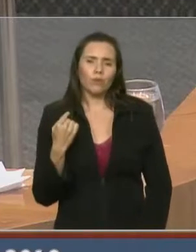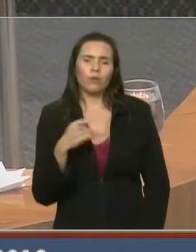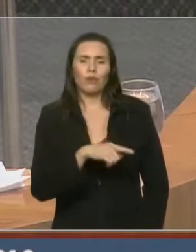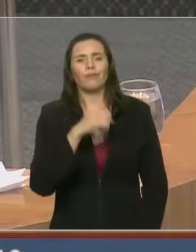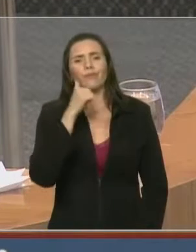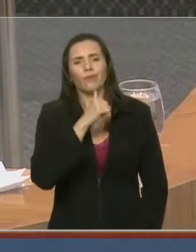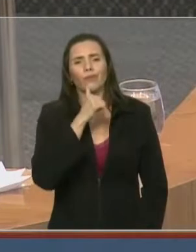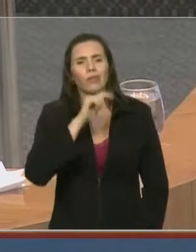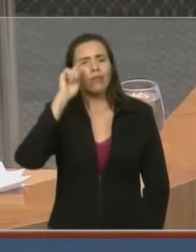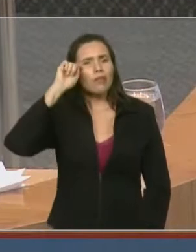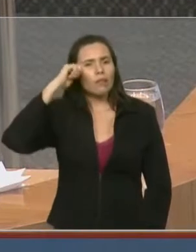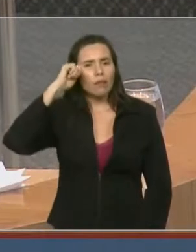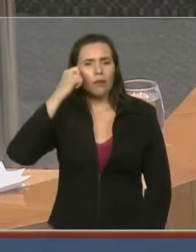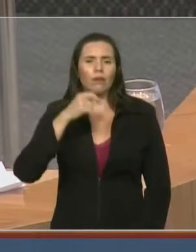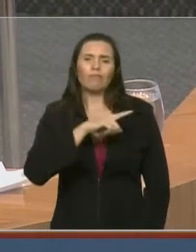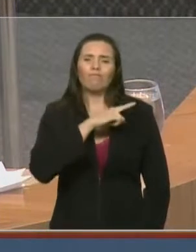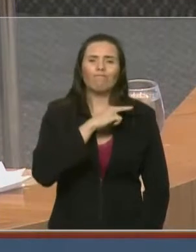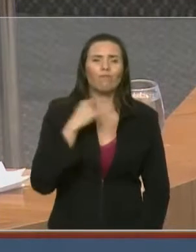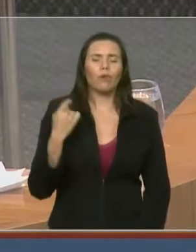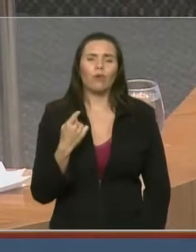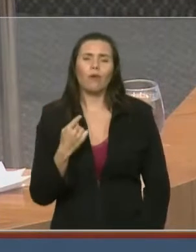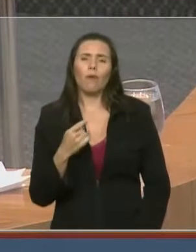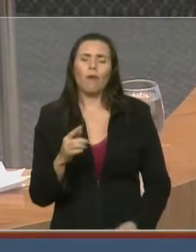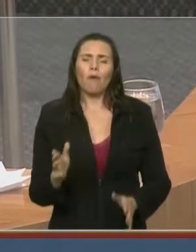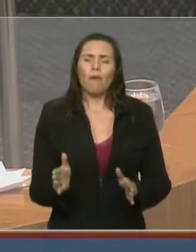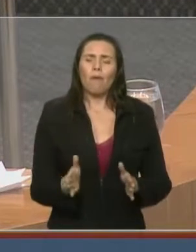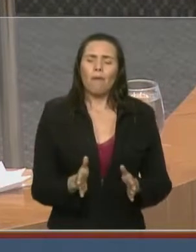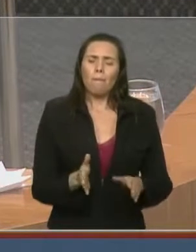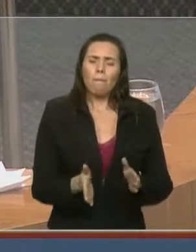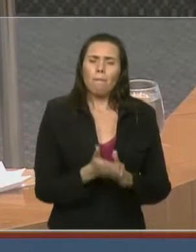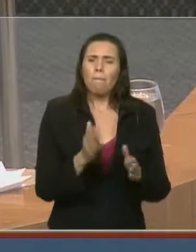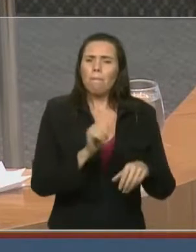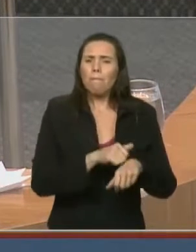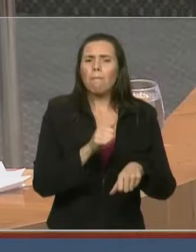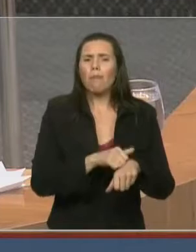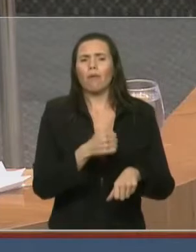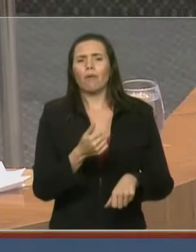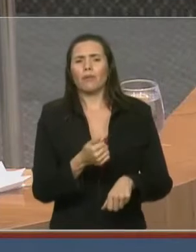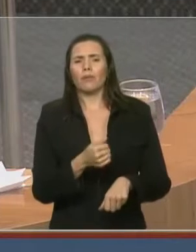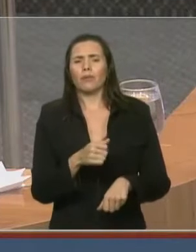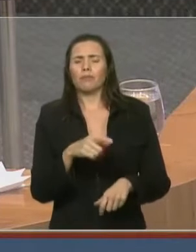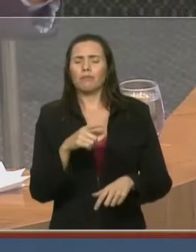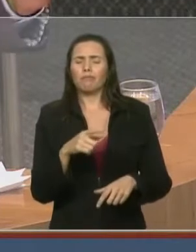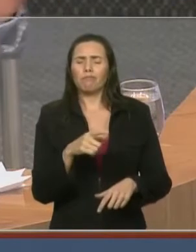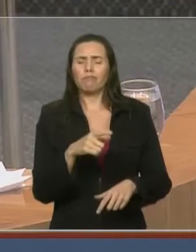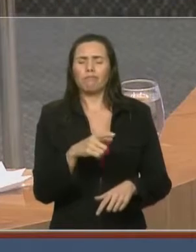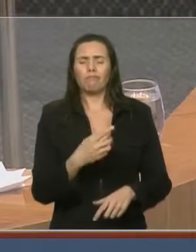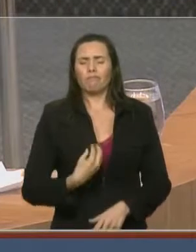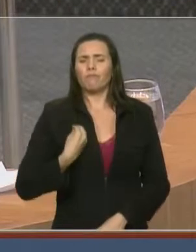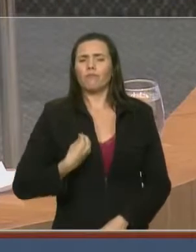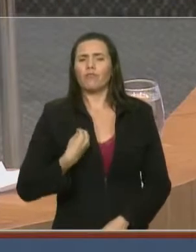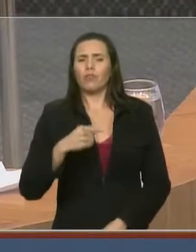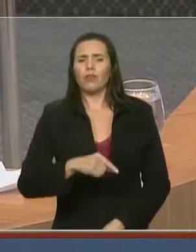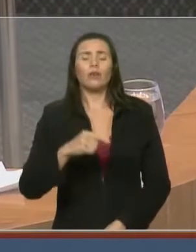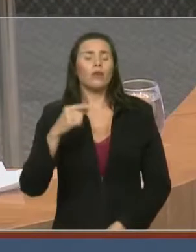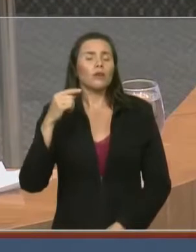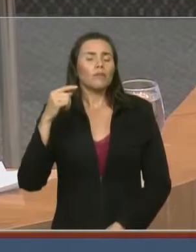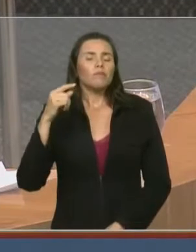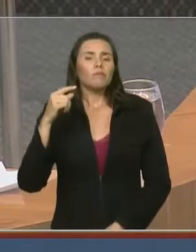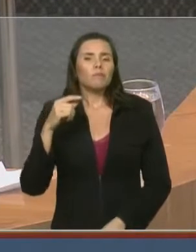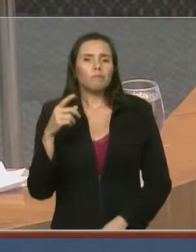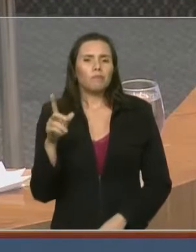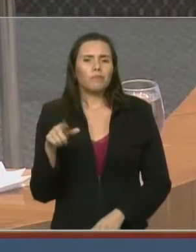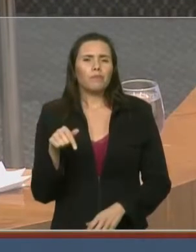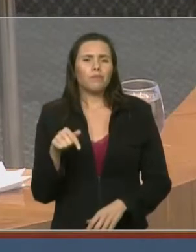mulher negra, pobre, da periferia do Rio de Janeiro, que fazia a defesa das minorias,